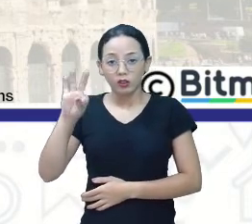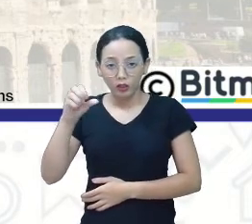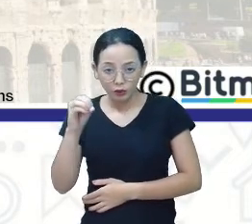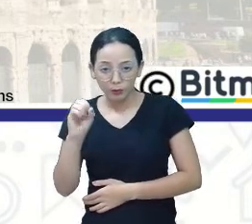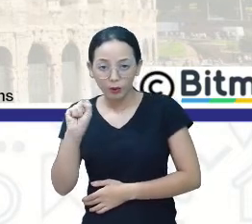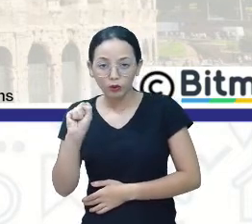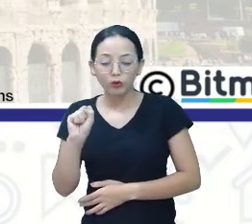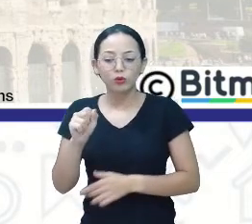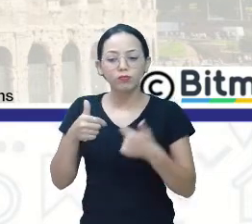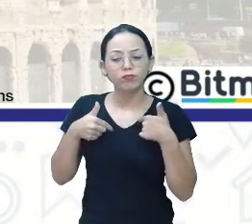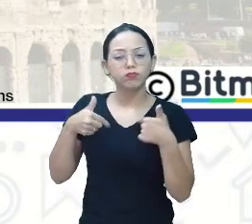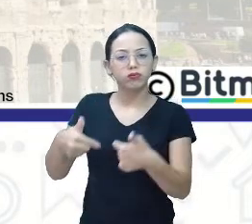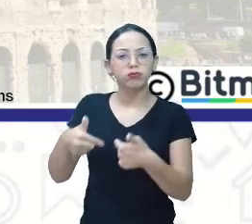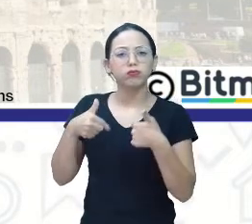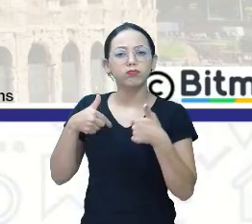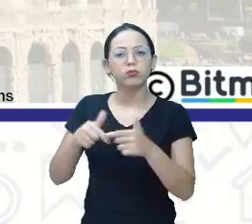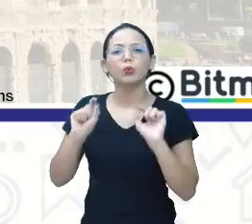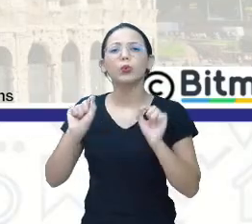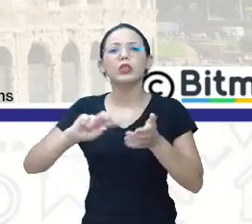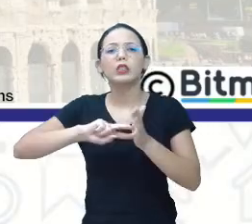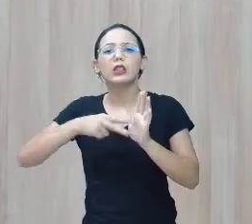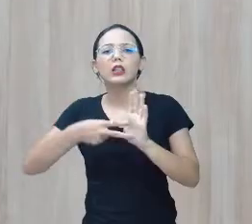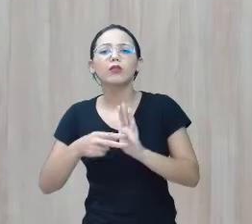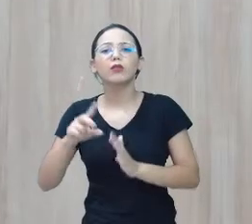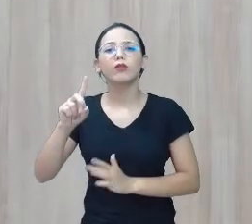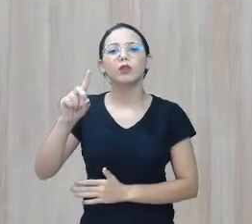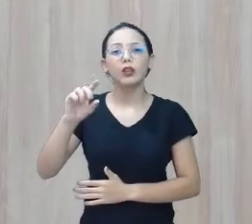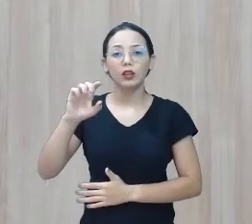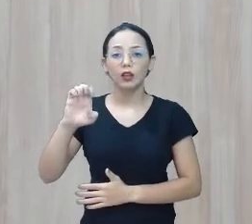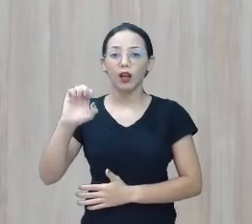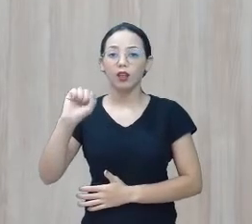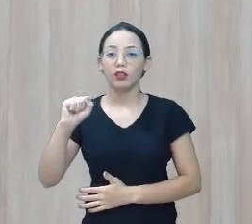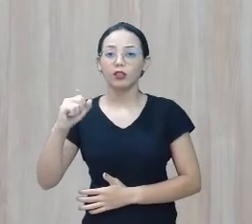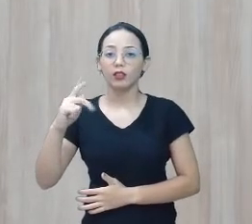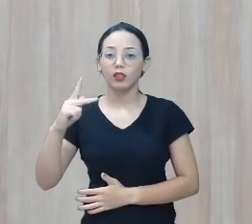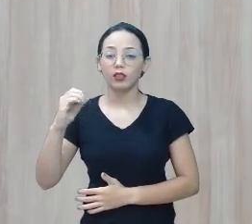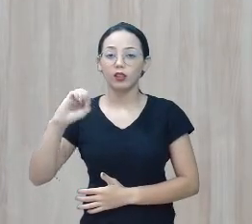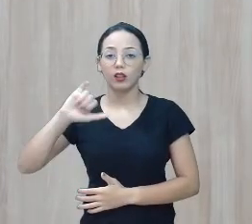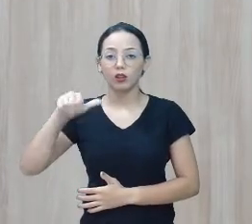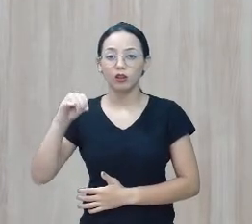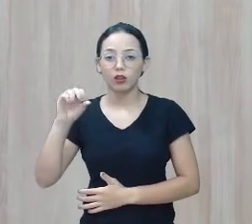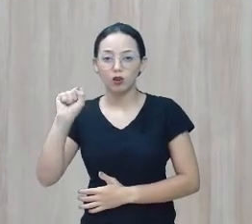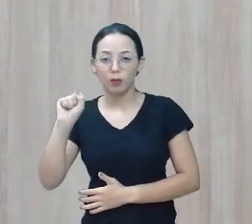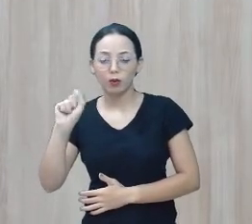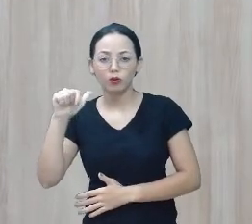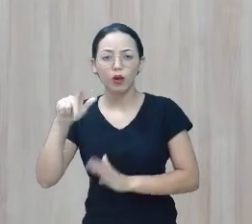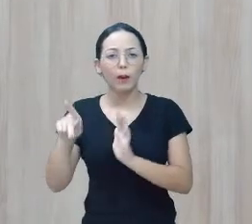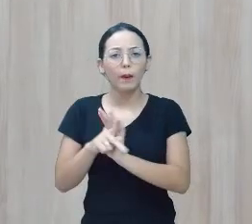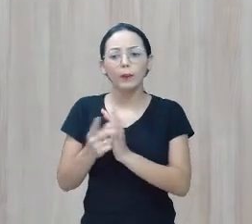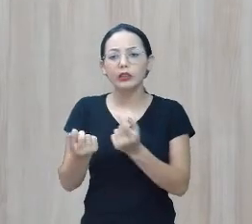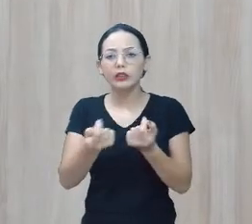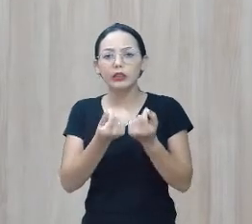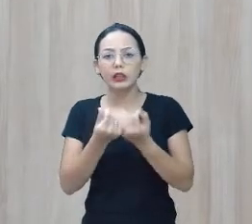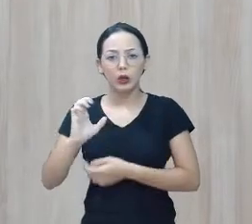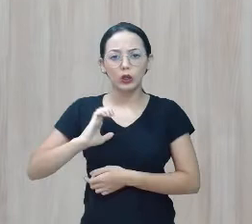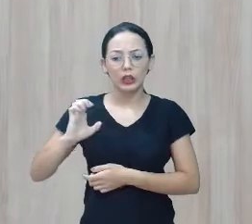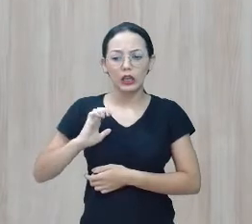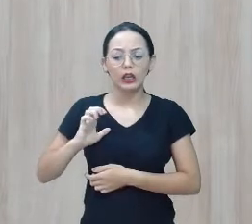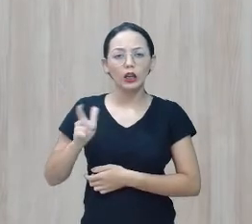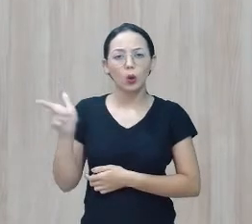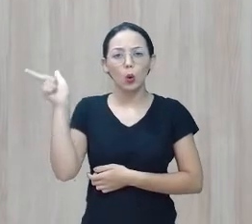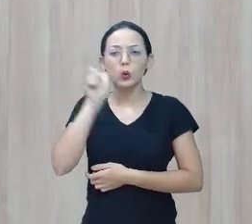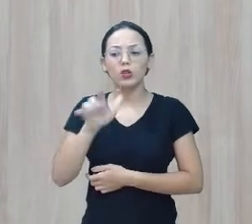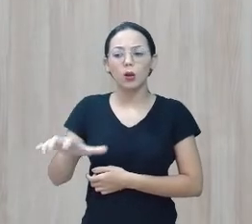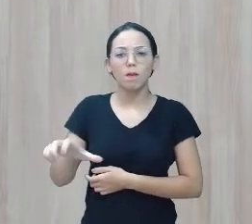Jerusalém. Então, o que são despojos? Despojos são aqueles tesouros obtidos por meio da guerra, por meio